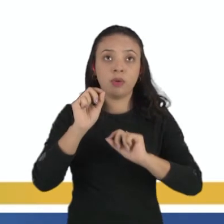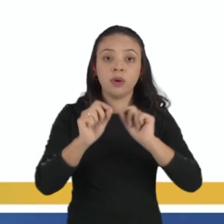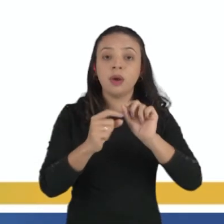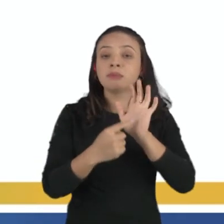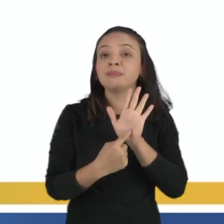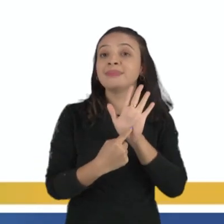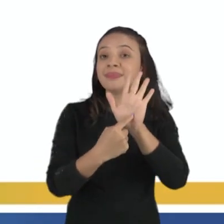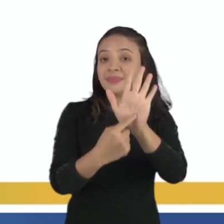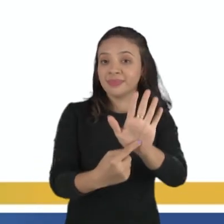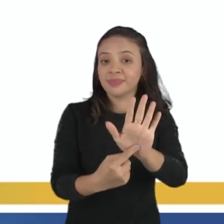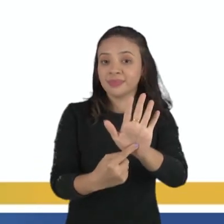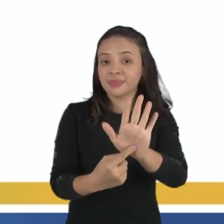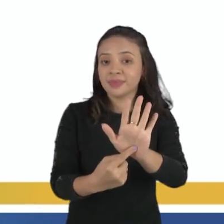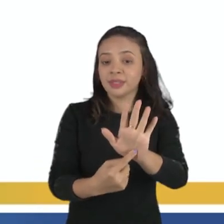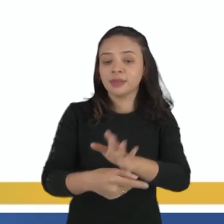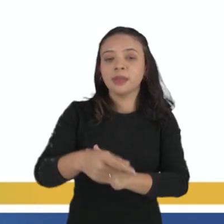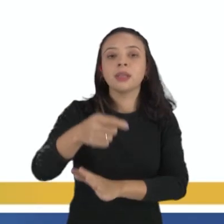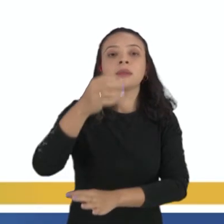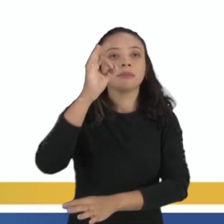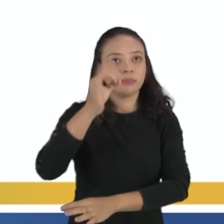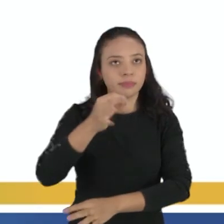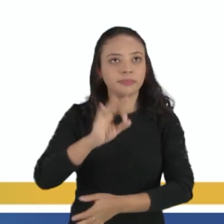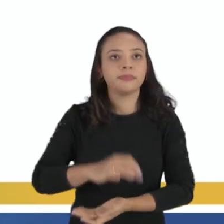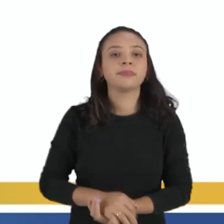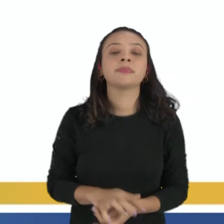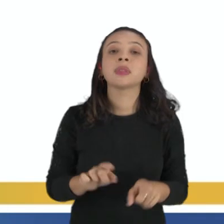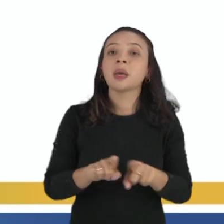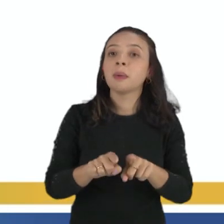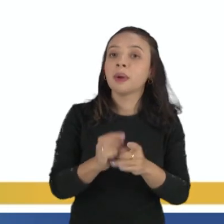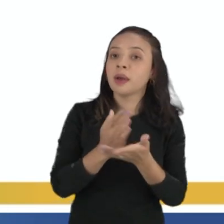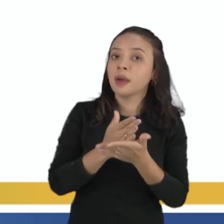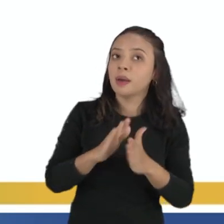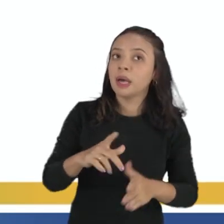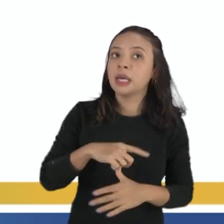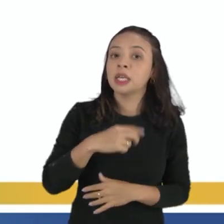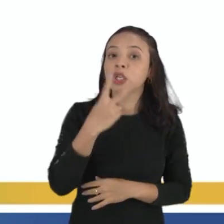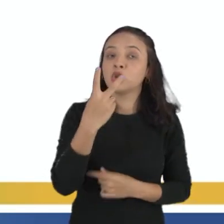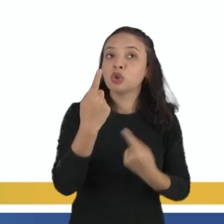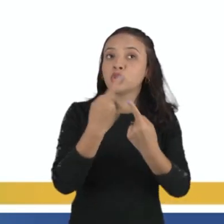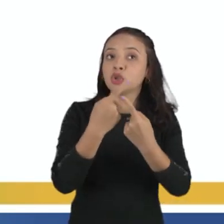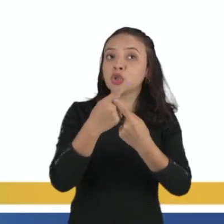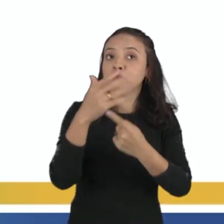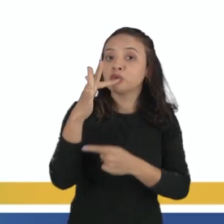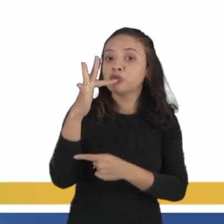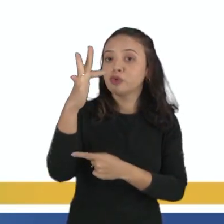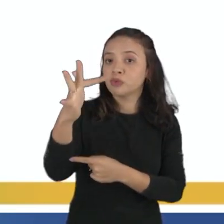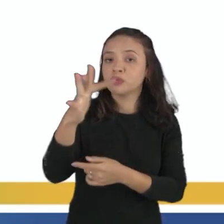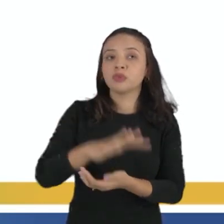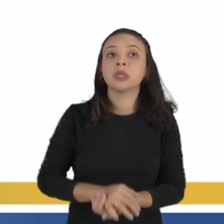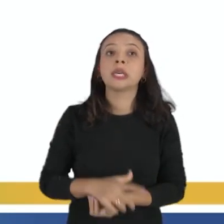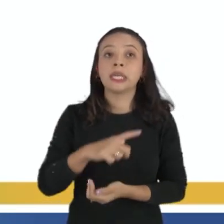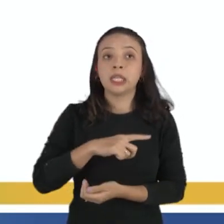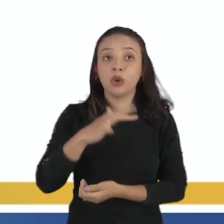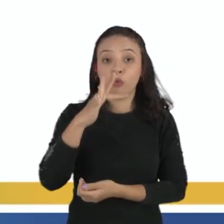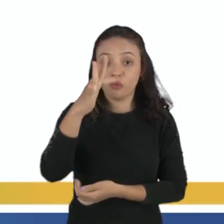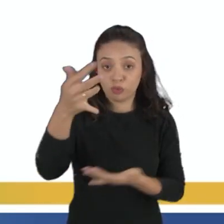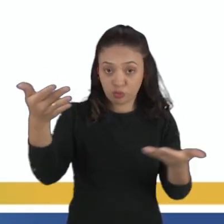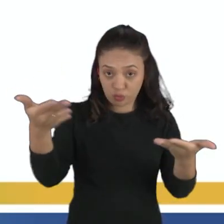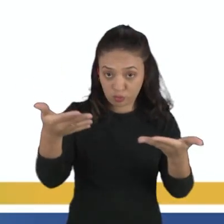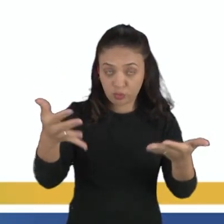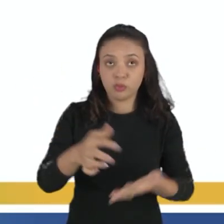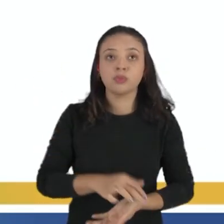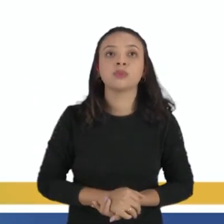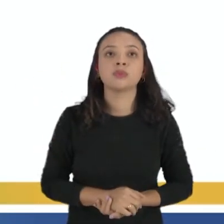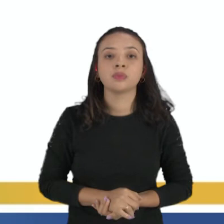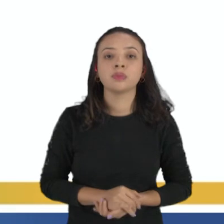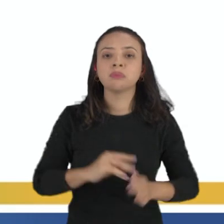indicativo, quando expressa certeza. E para finalizarmos, temos 2 tipos de futuro. Temos o futuro do